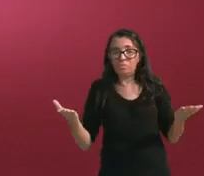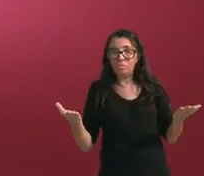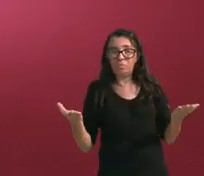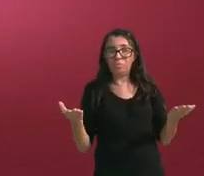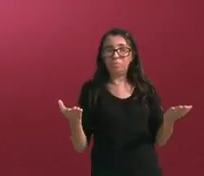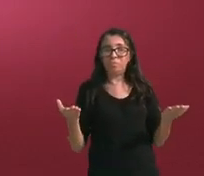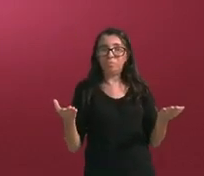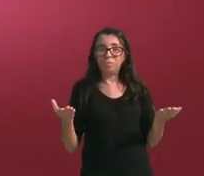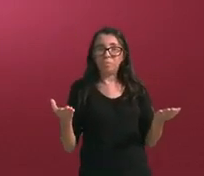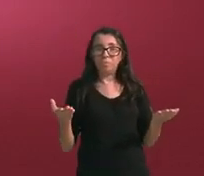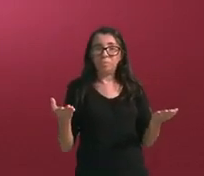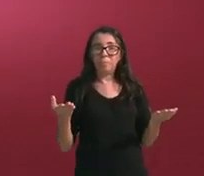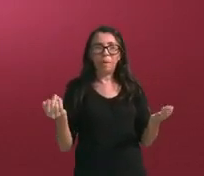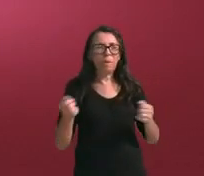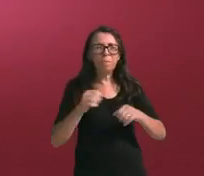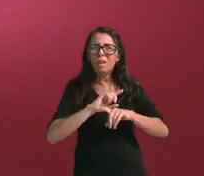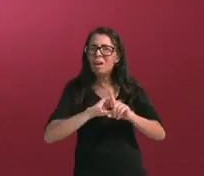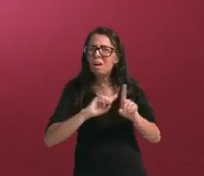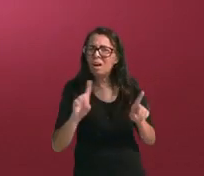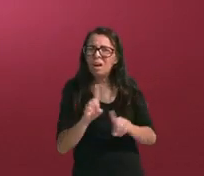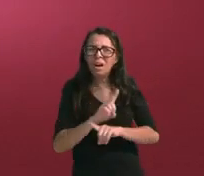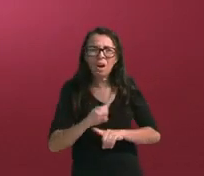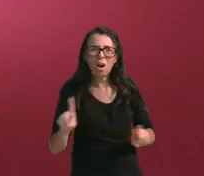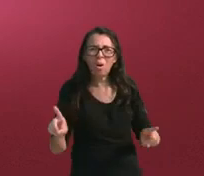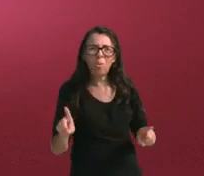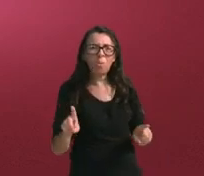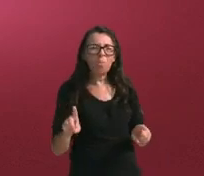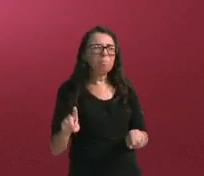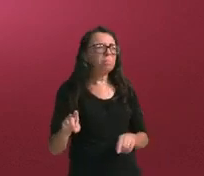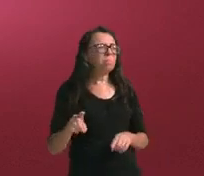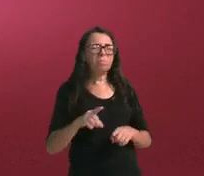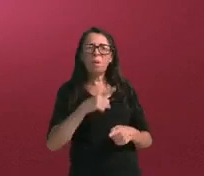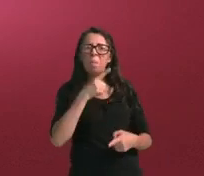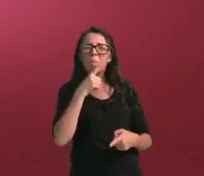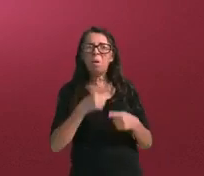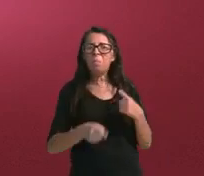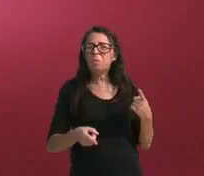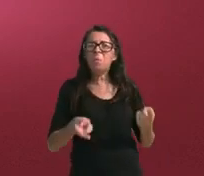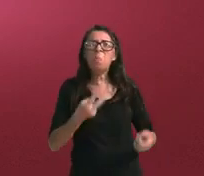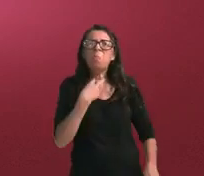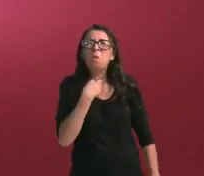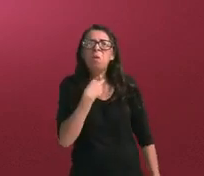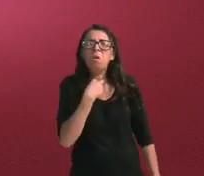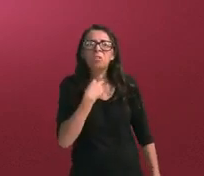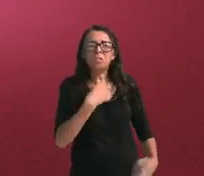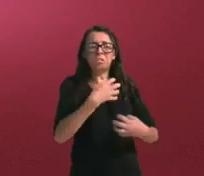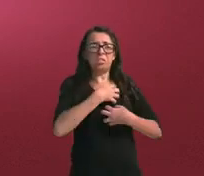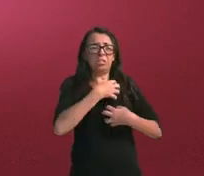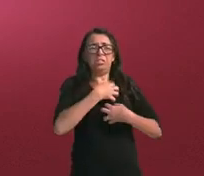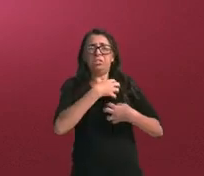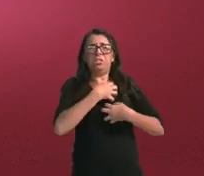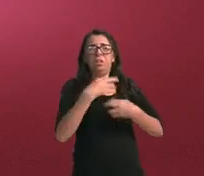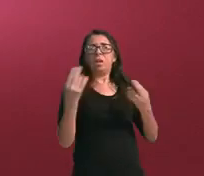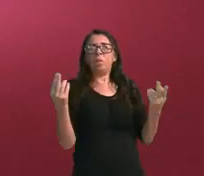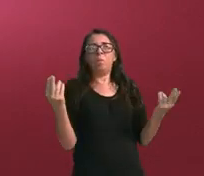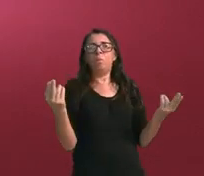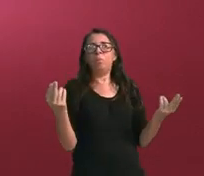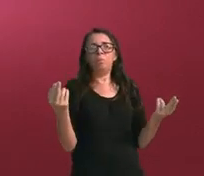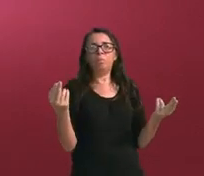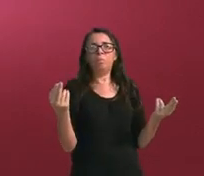quando Deus fizer uma grande obra, uma obra especial por seu intermédio. Está